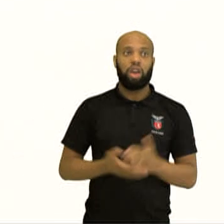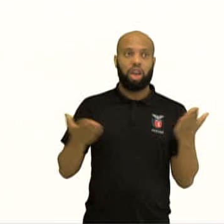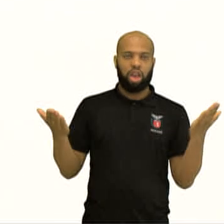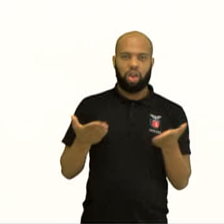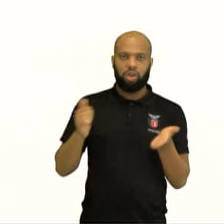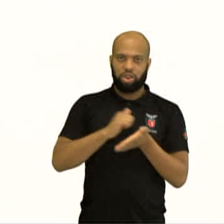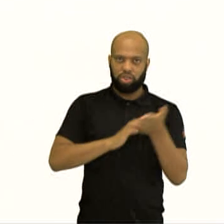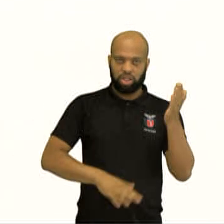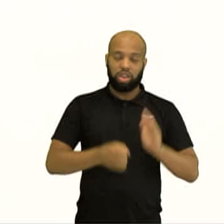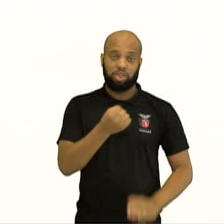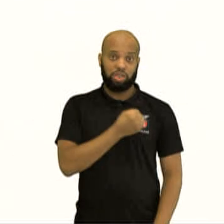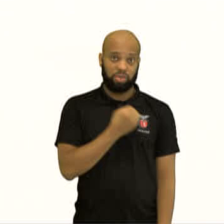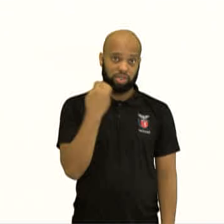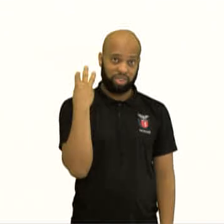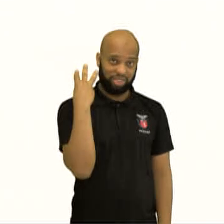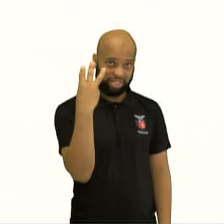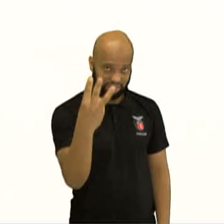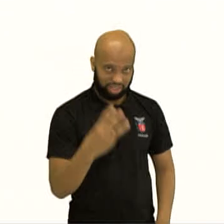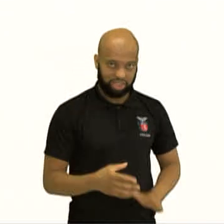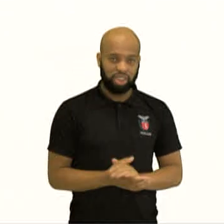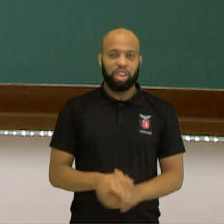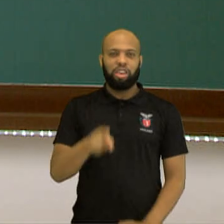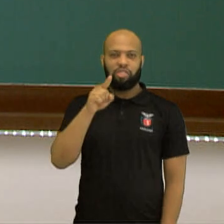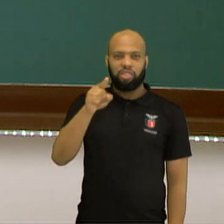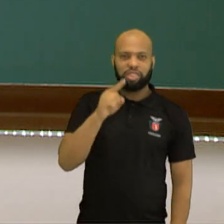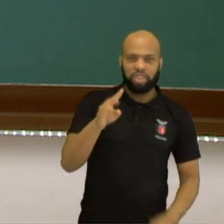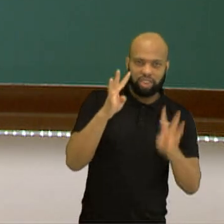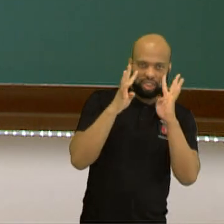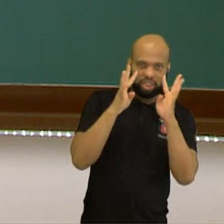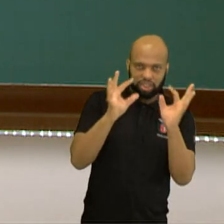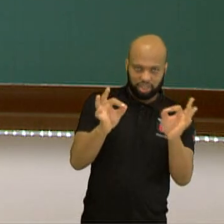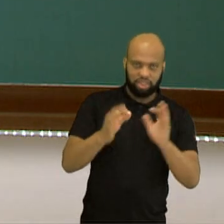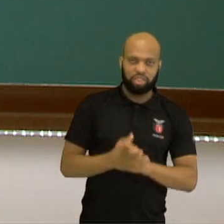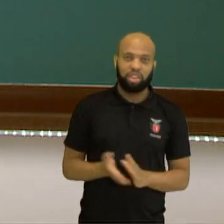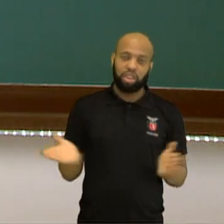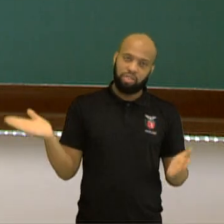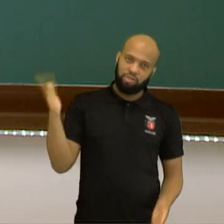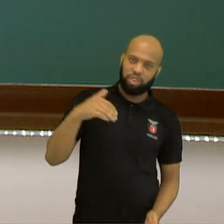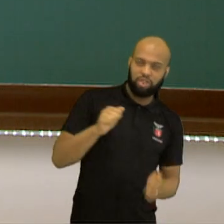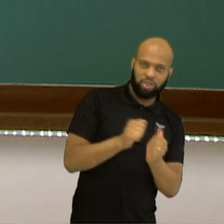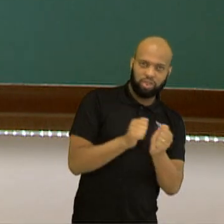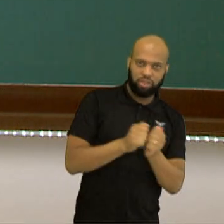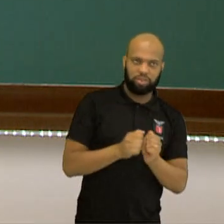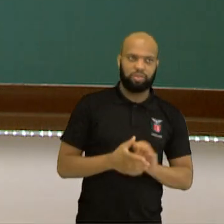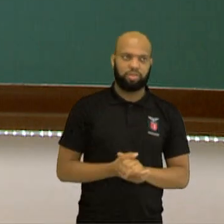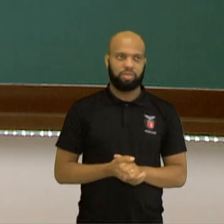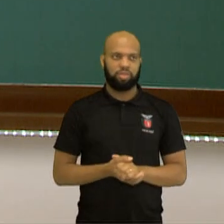Exercício 3, exclusivamente para você que está aí do outro lado. Vem comigo.